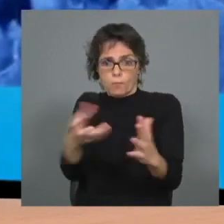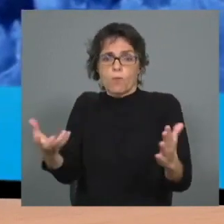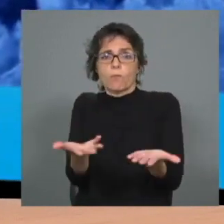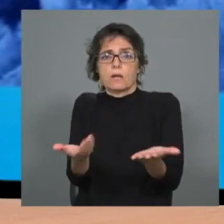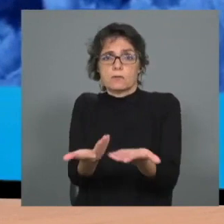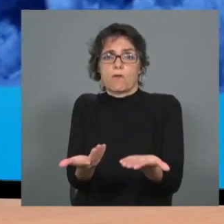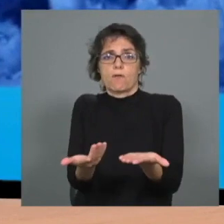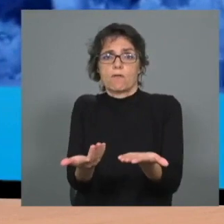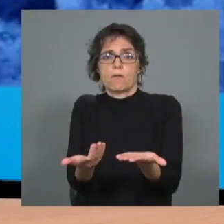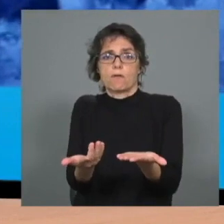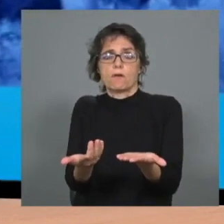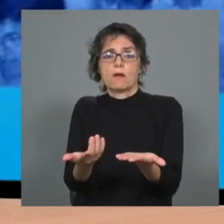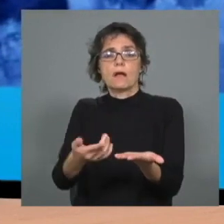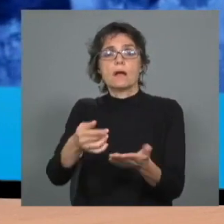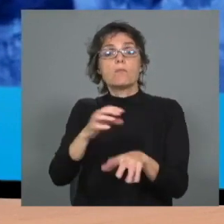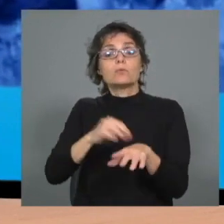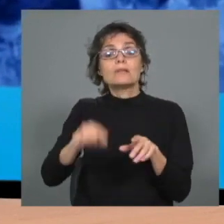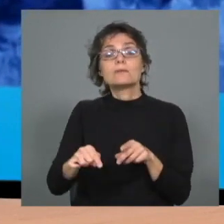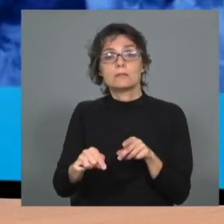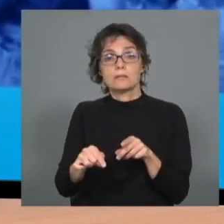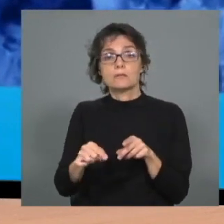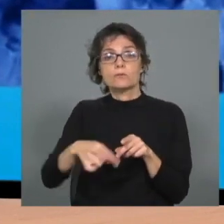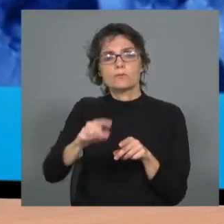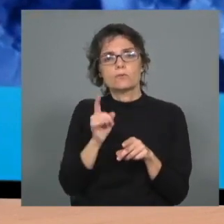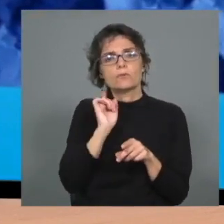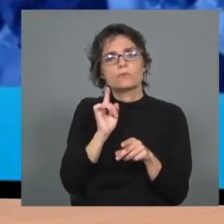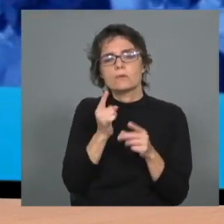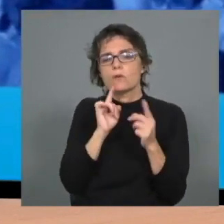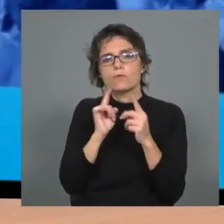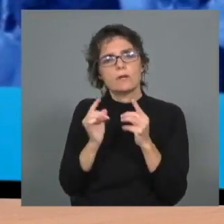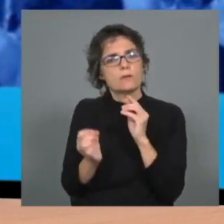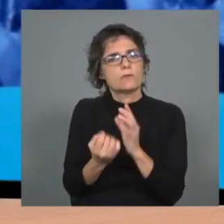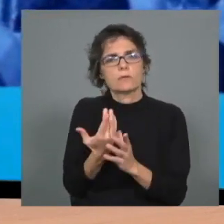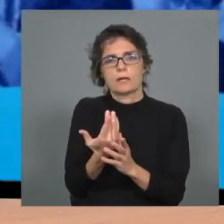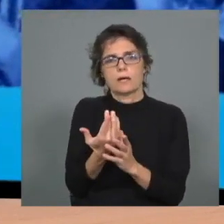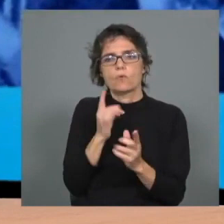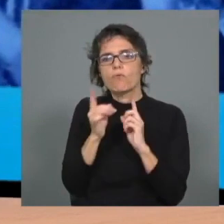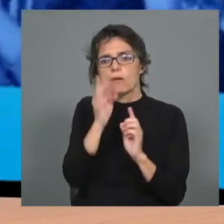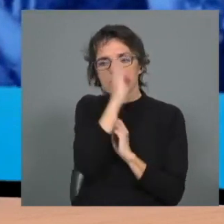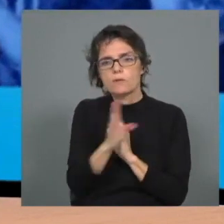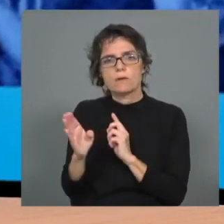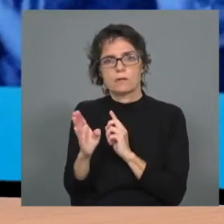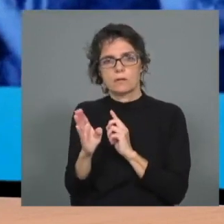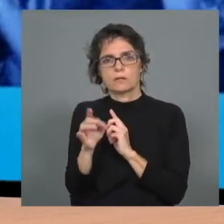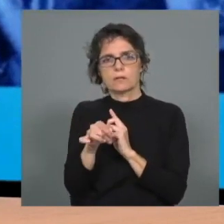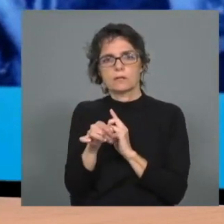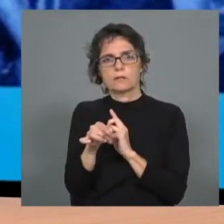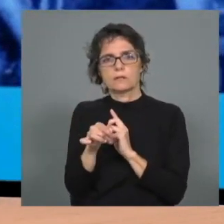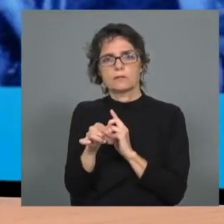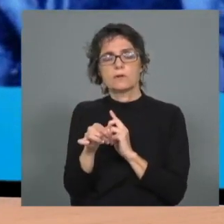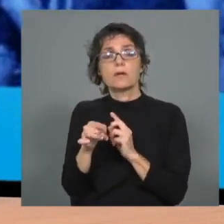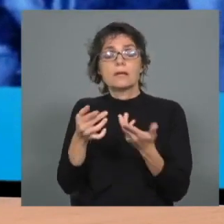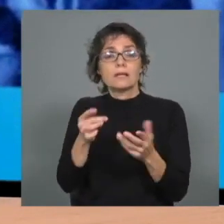aqui, nesse âmbito de diálogo, a necessidade do resgate de uma prática que é anterior ao